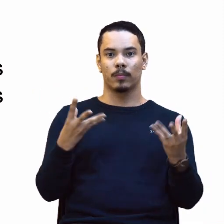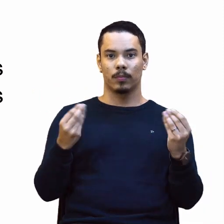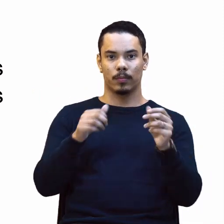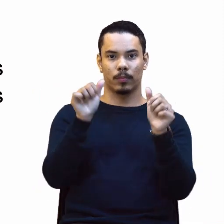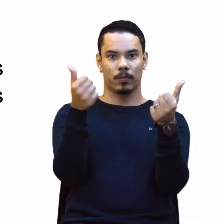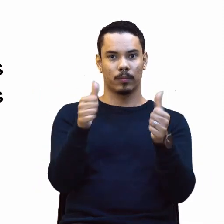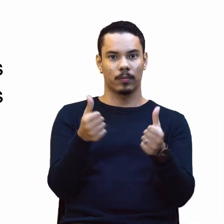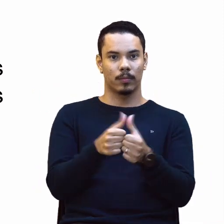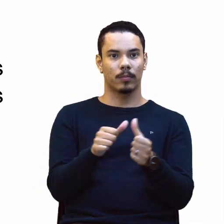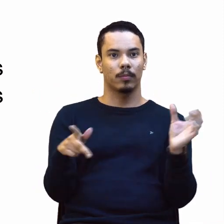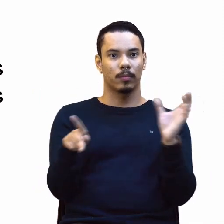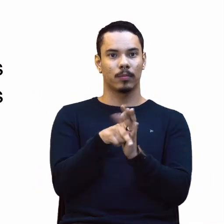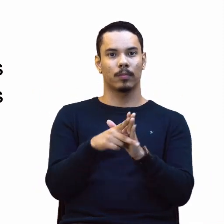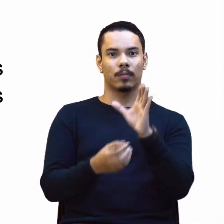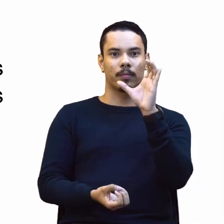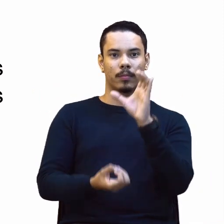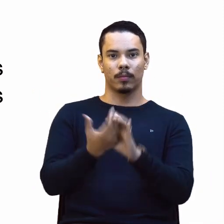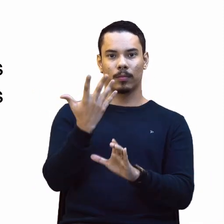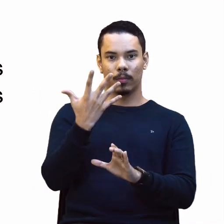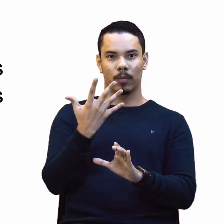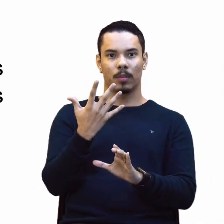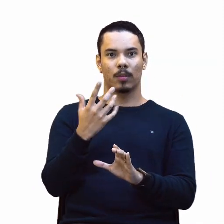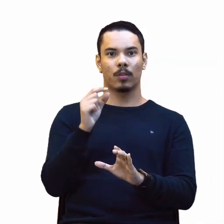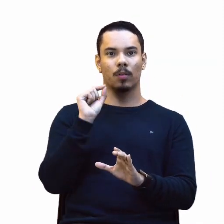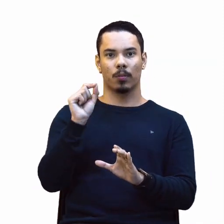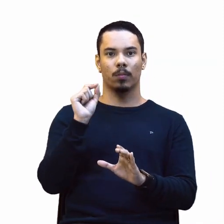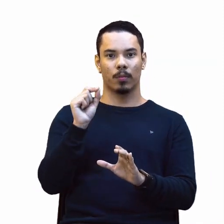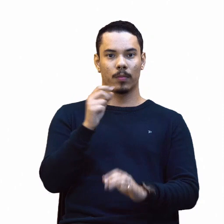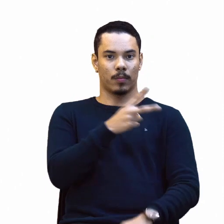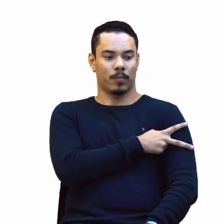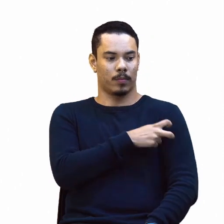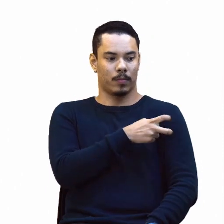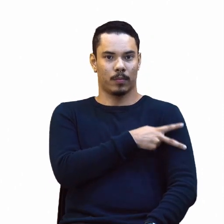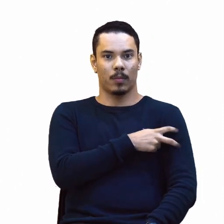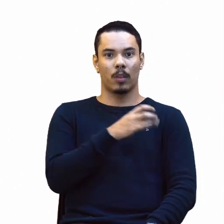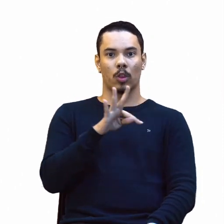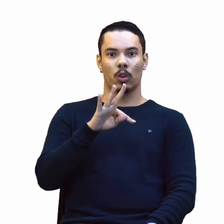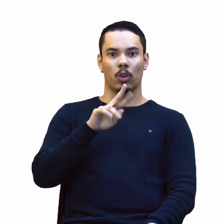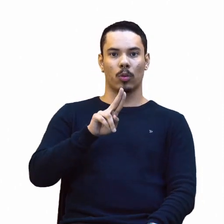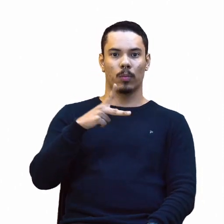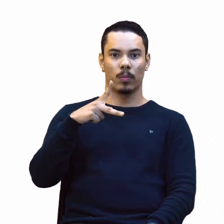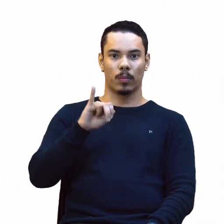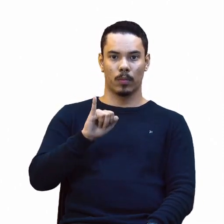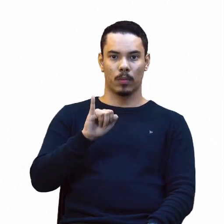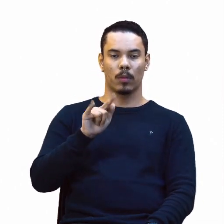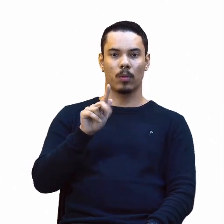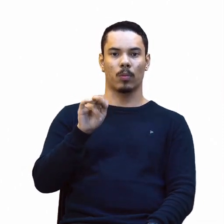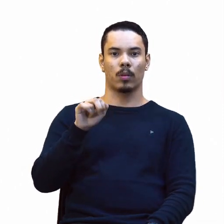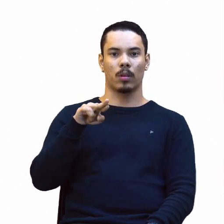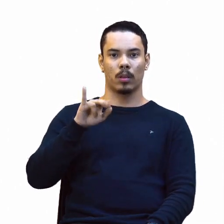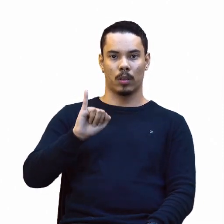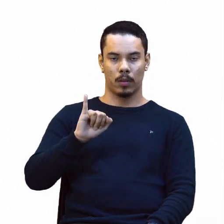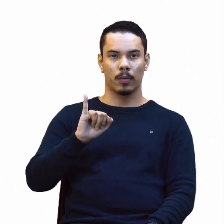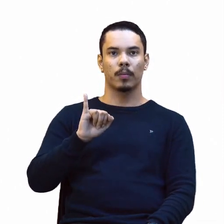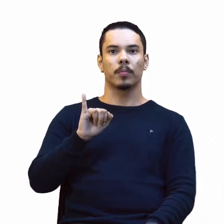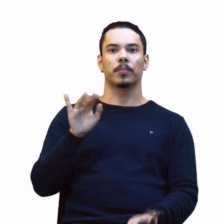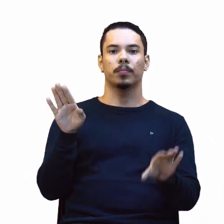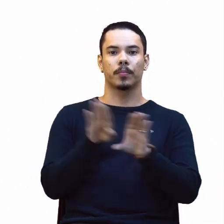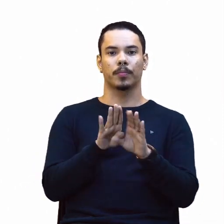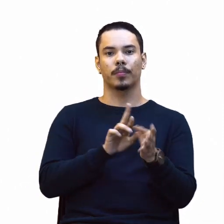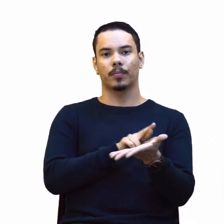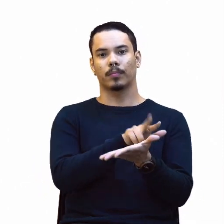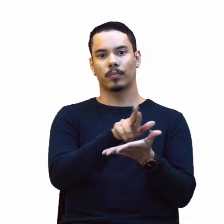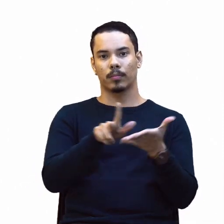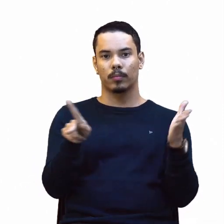de origem tupi-guarani. Olha que interessante, né? As diversas etnias nativas do